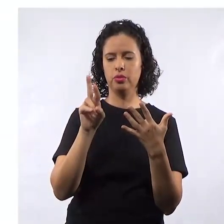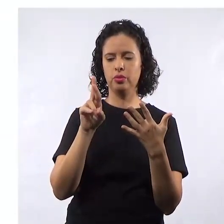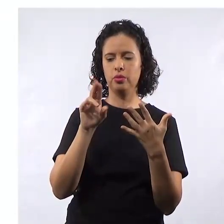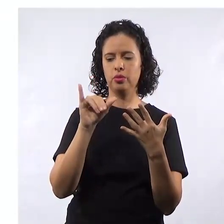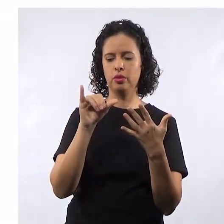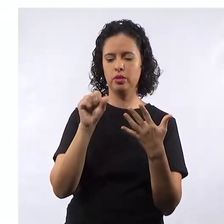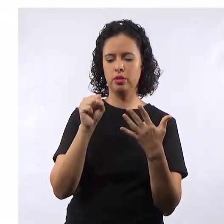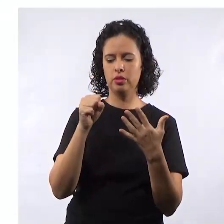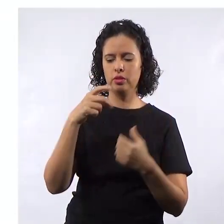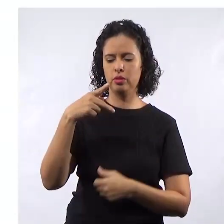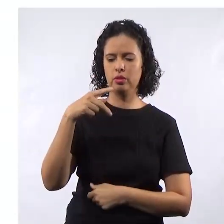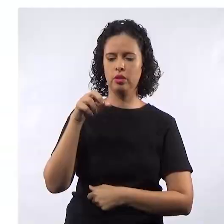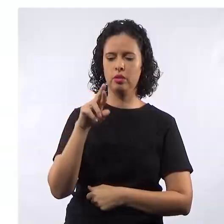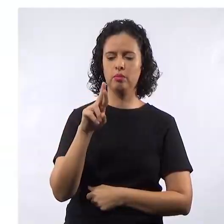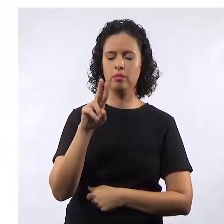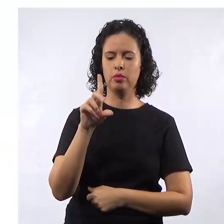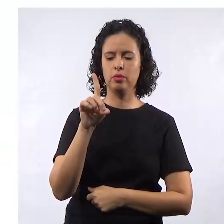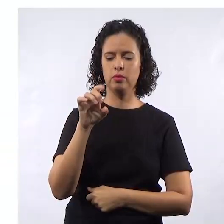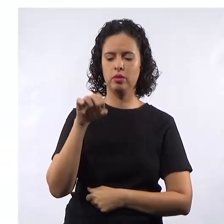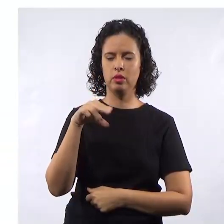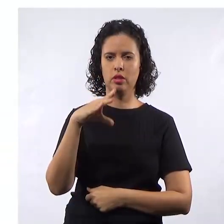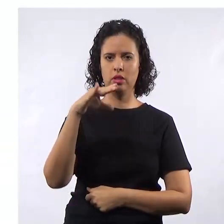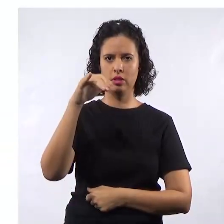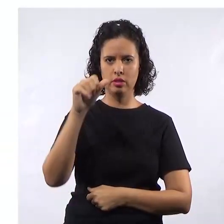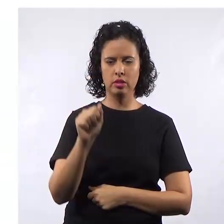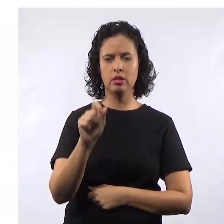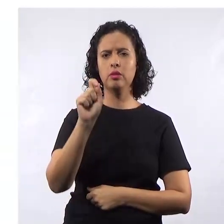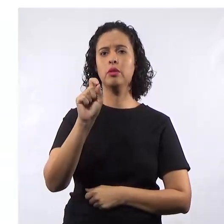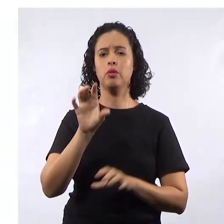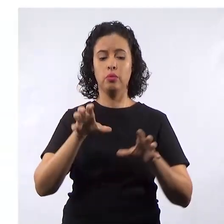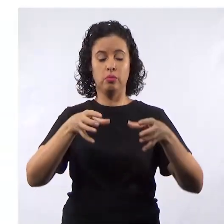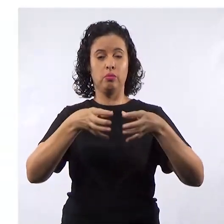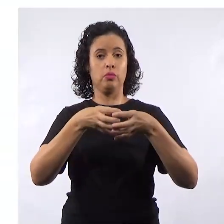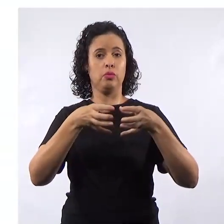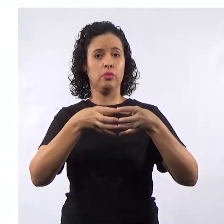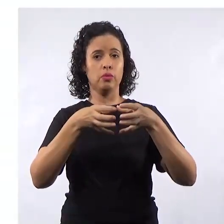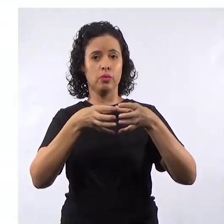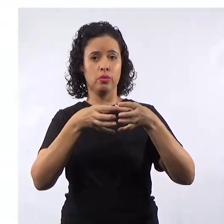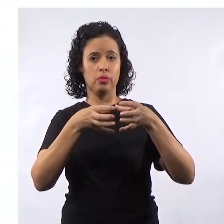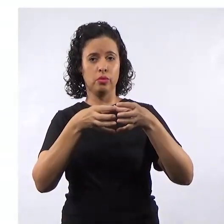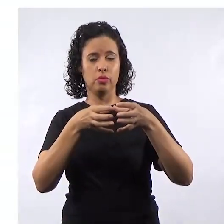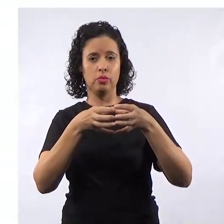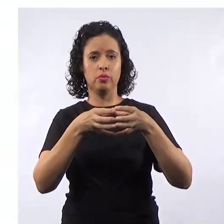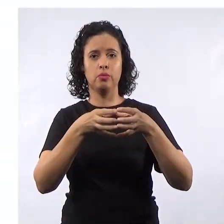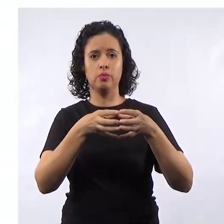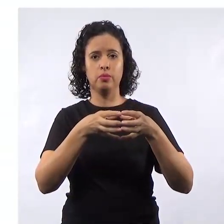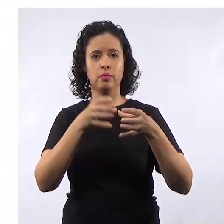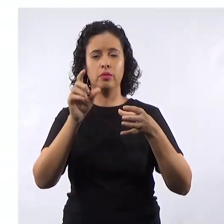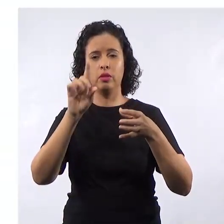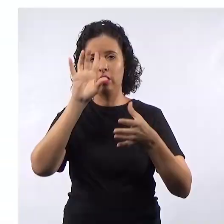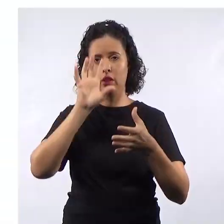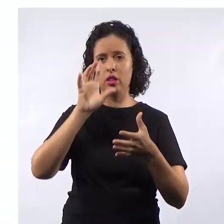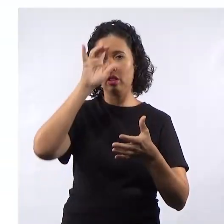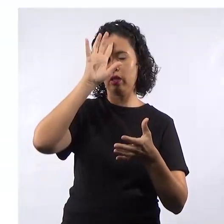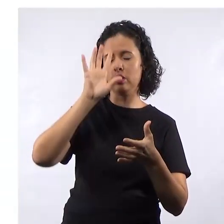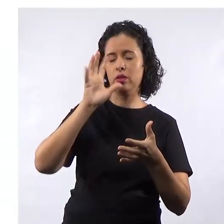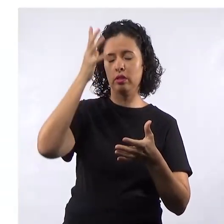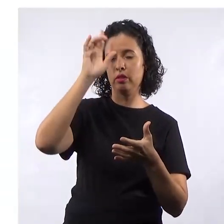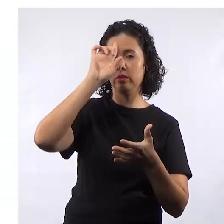né? Conjunto de decisões uniformes, é importante essa palavrinha aqui, ó, uniformes. Isto é, no